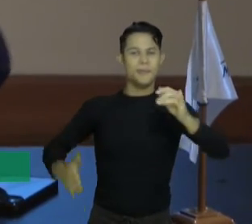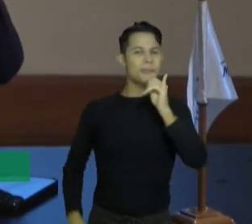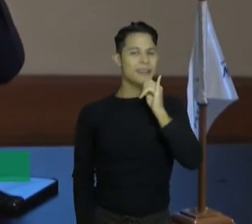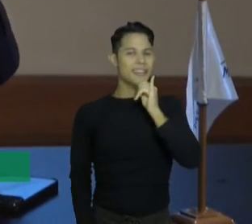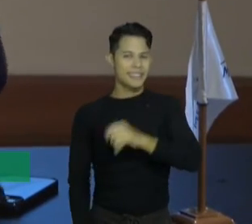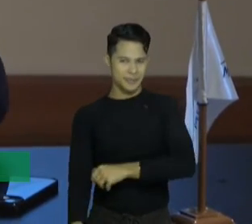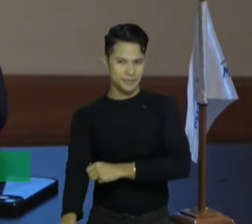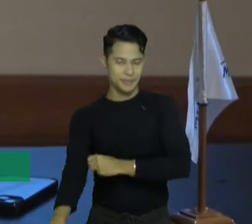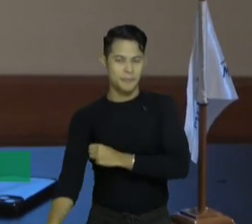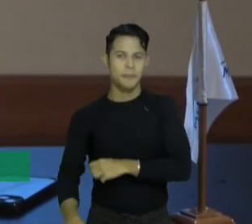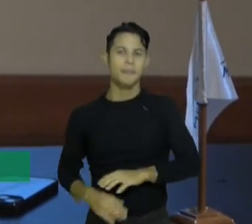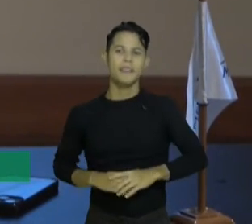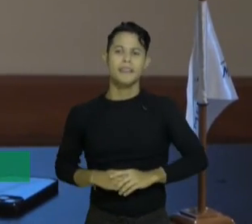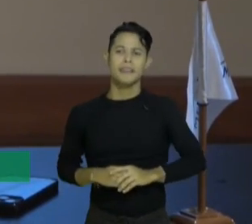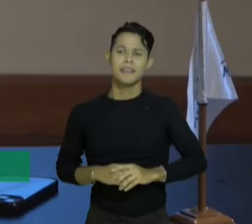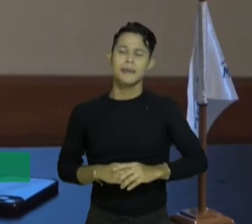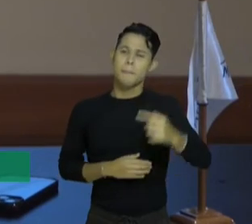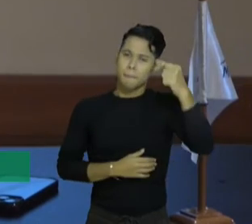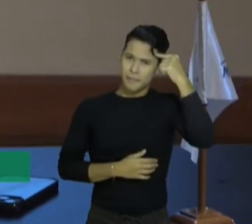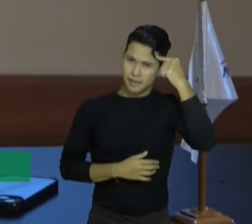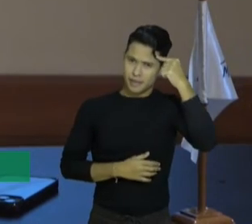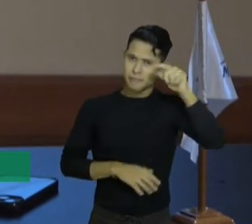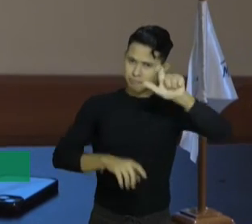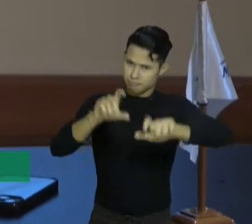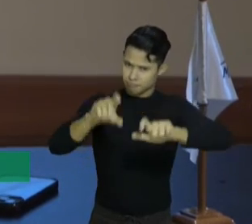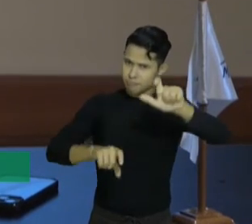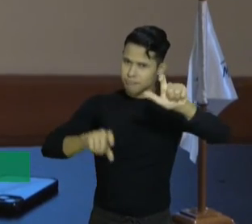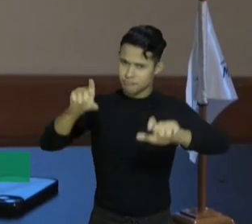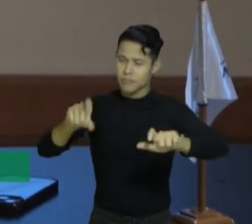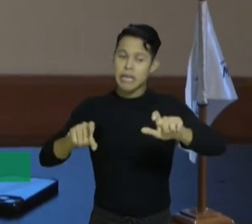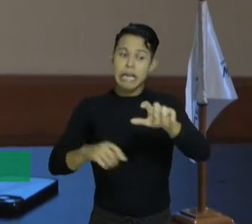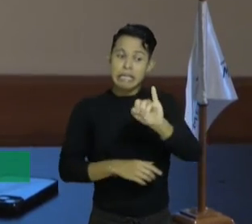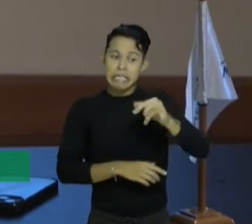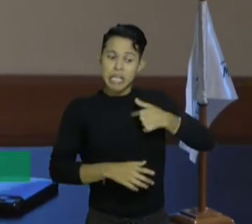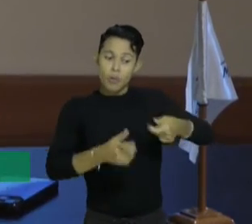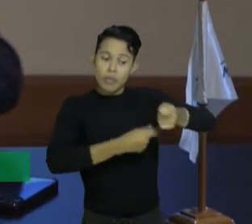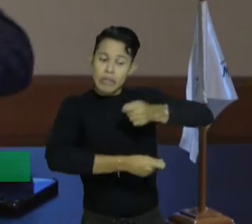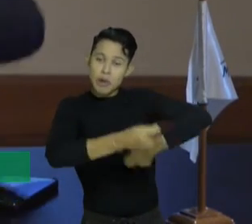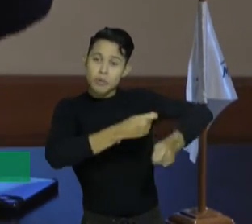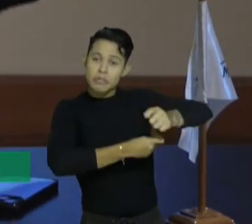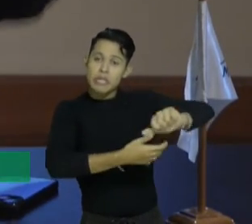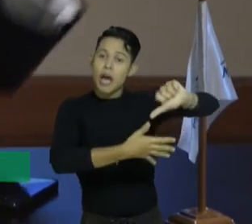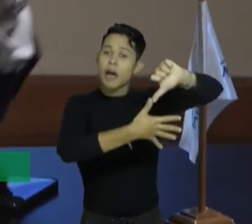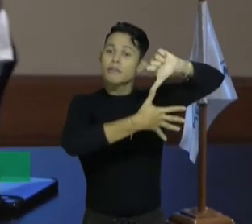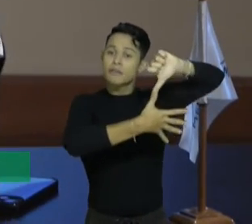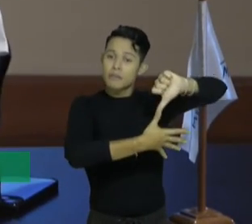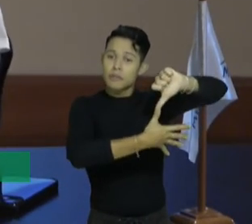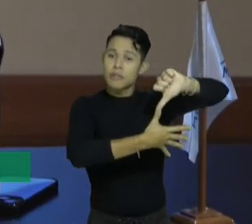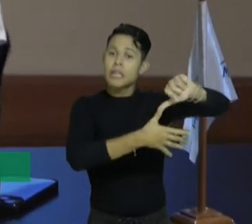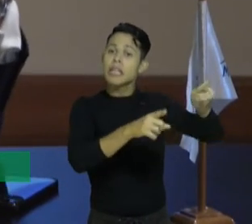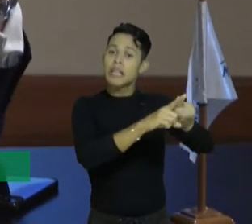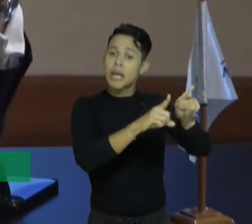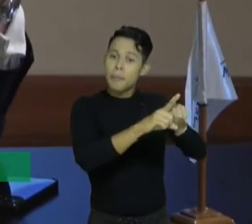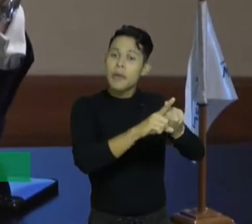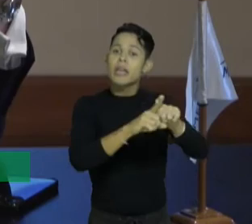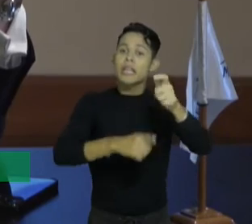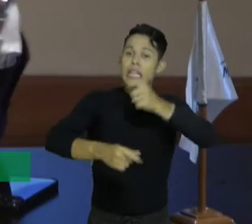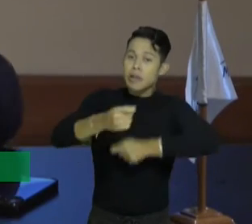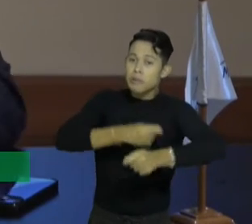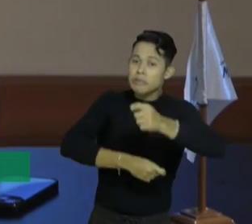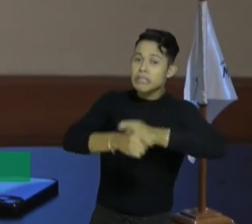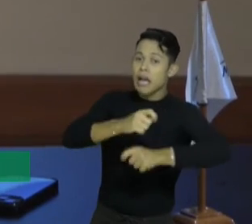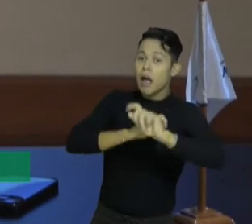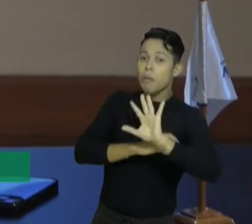olha mas se eu se eu negociar com os membros do Mercosul de um lado e negociar com um país Extra blocos de